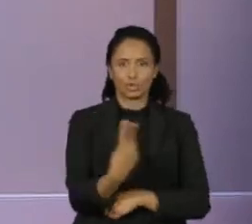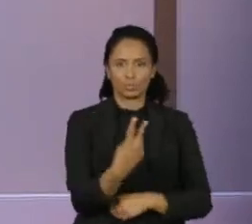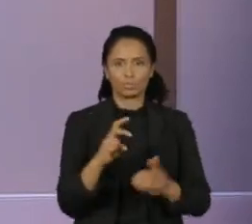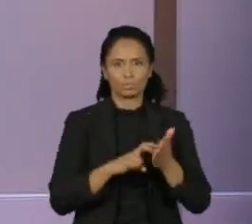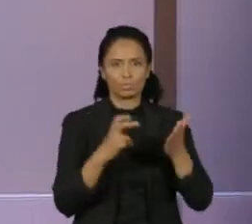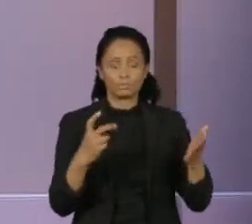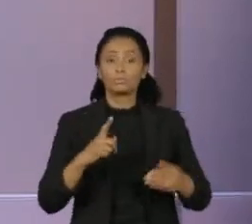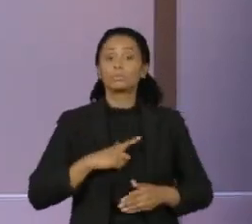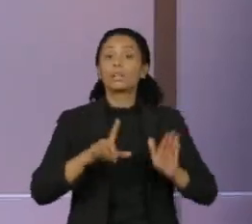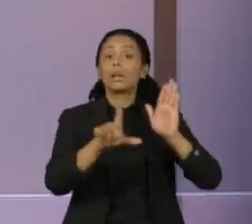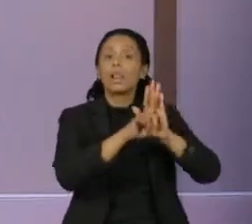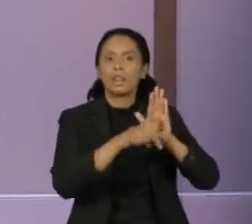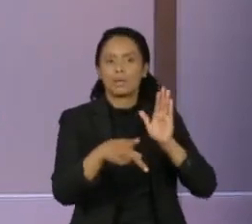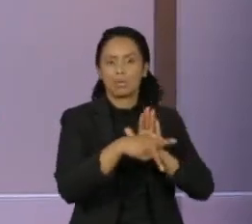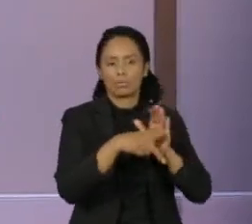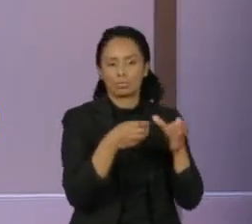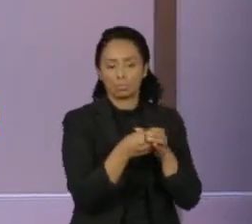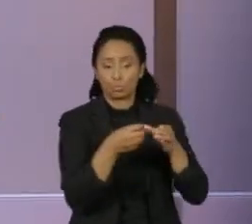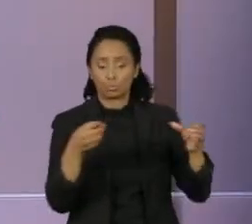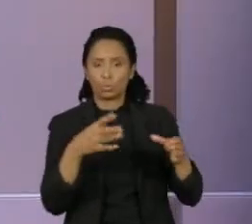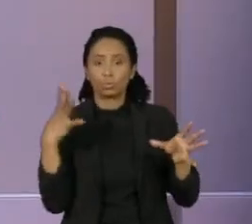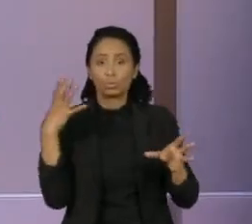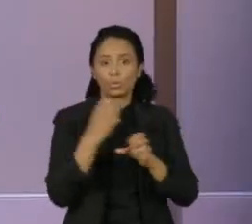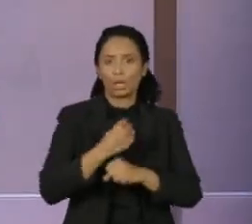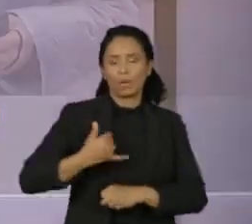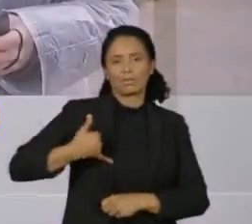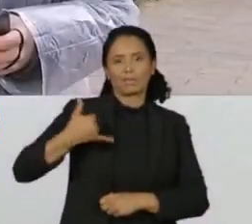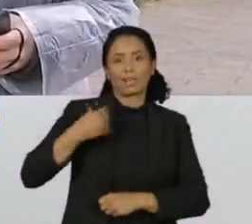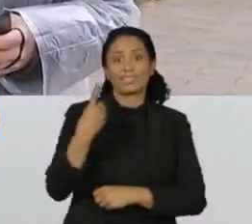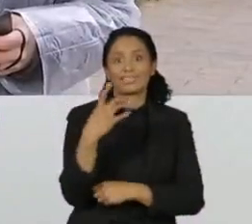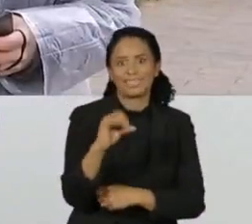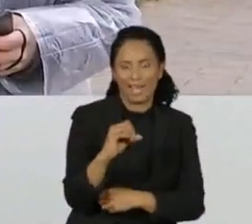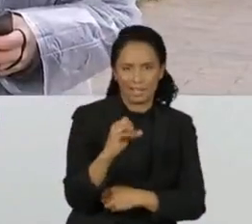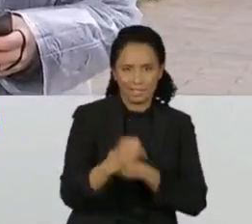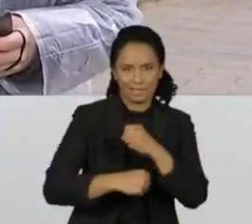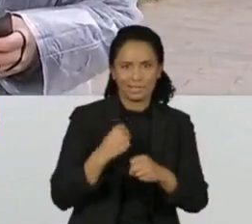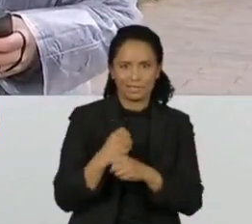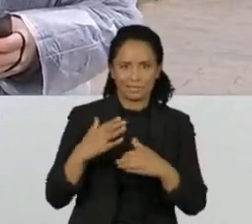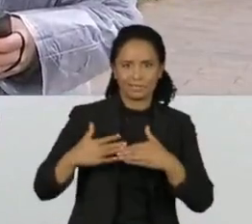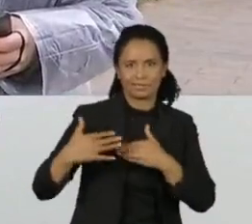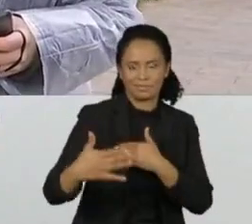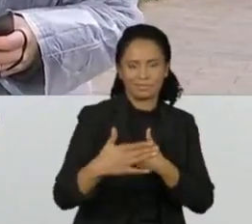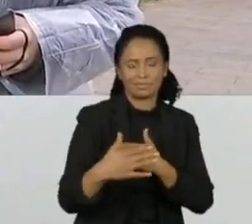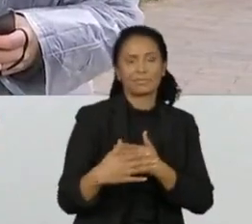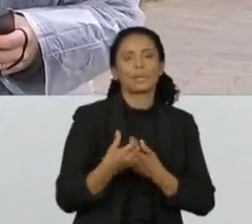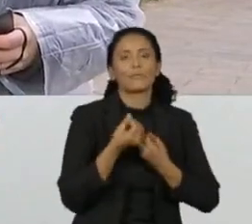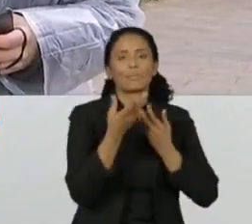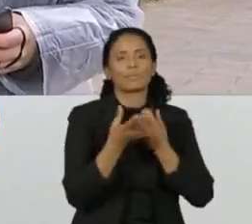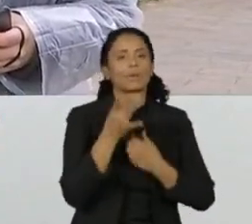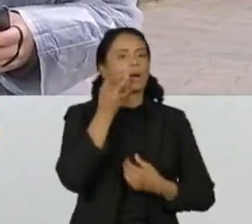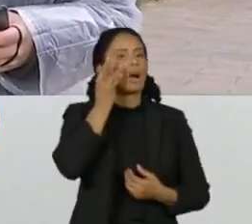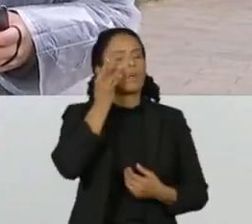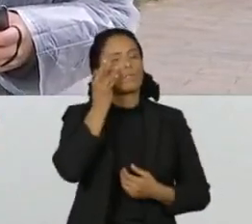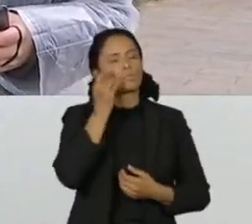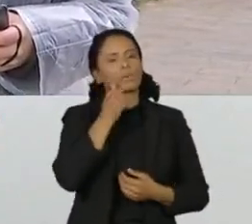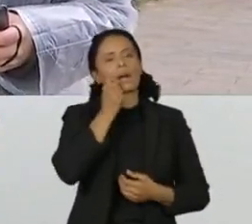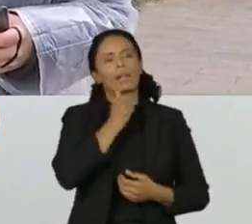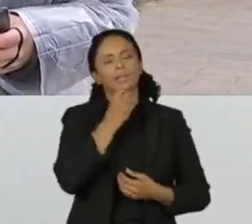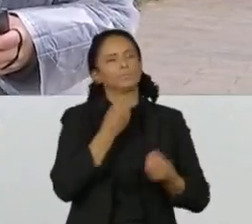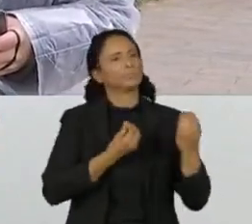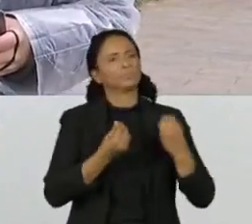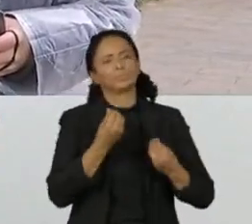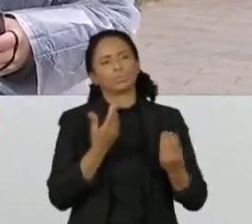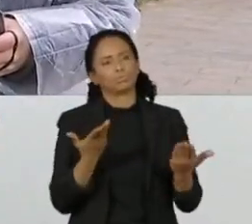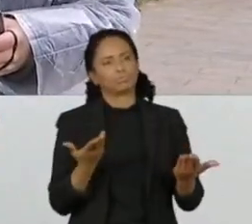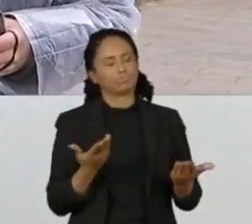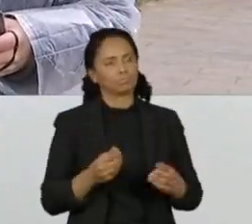A lei de cotas está completando hoje 10 anos. Quem tem as informações ao vivo para a gente é a repórter Aline Porcina. Aline.